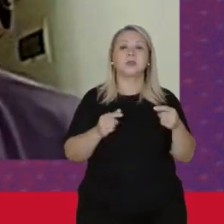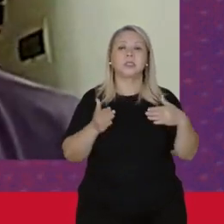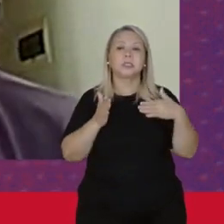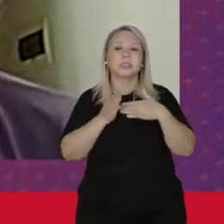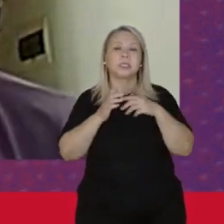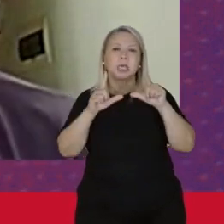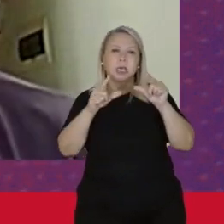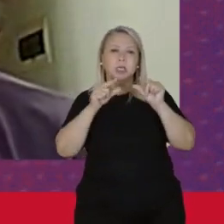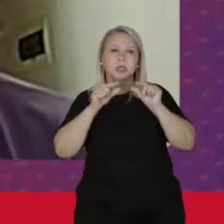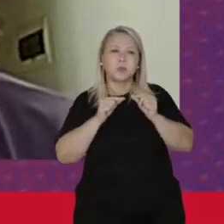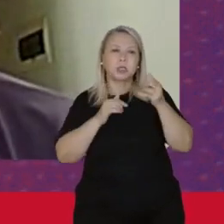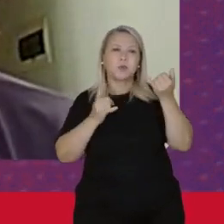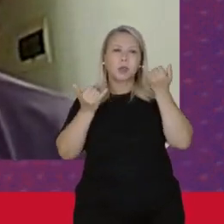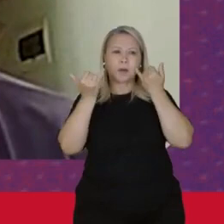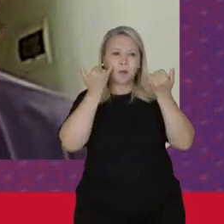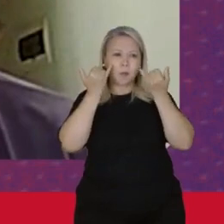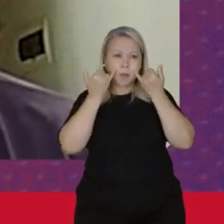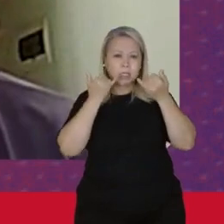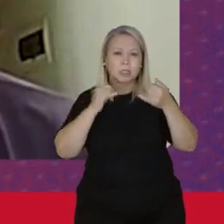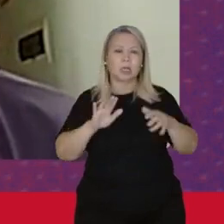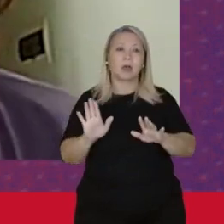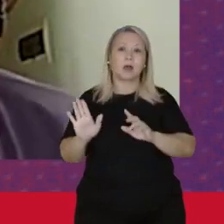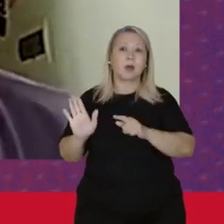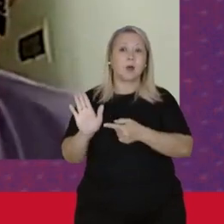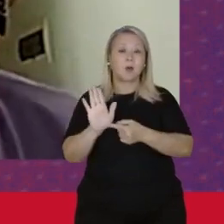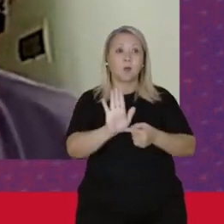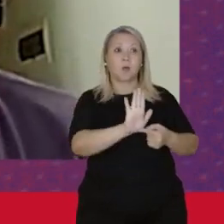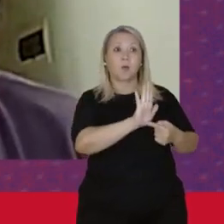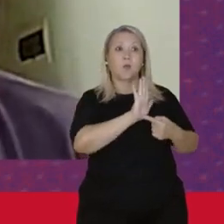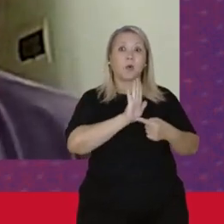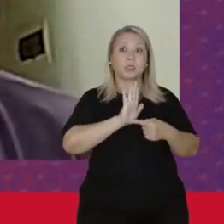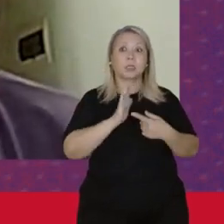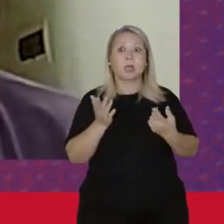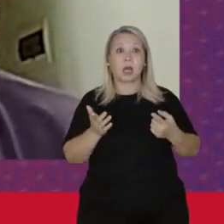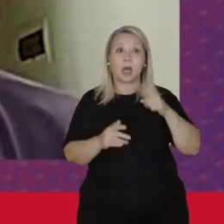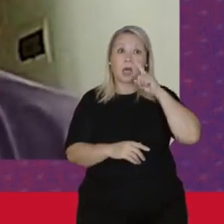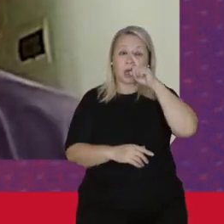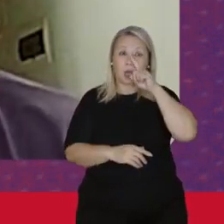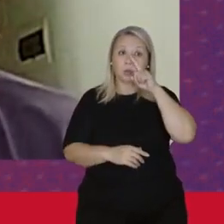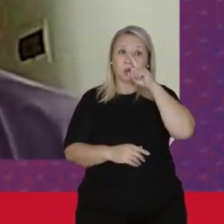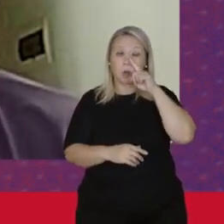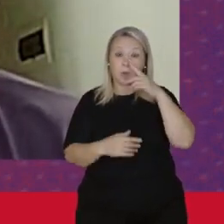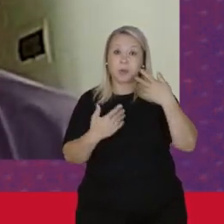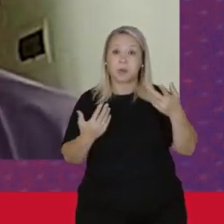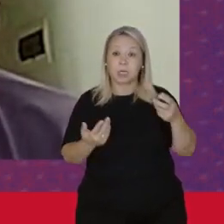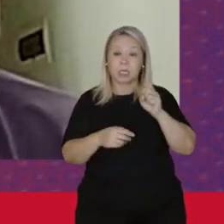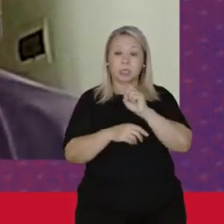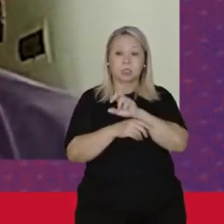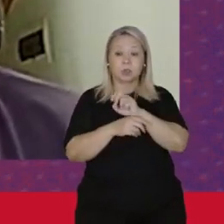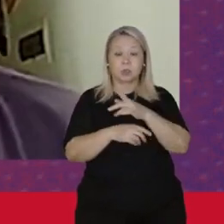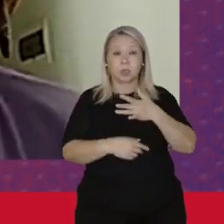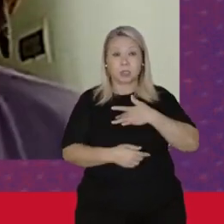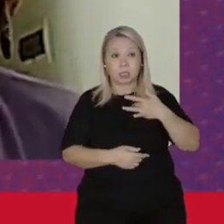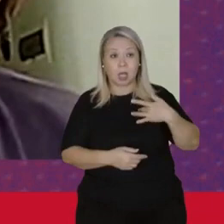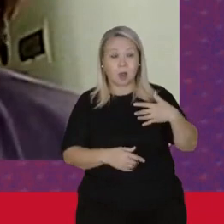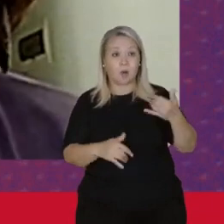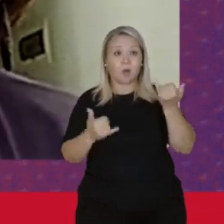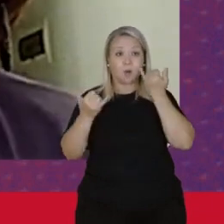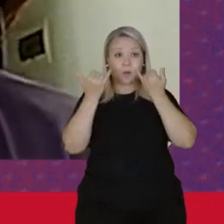restringir, né, a informação, a propaganda sobre danos de agrotóxicos à saúde, informação